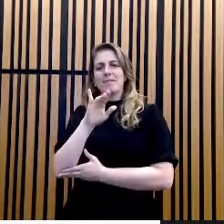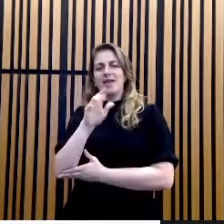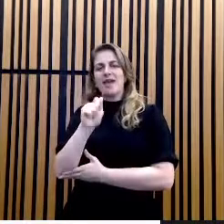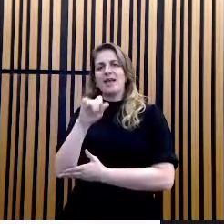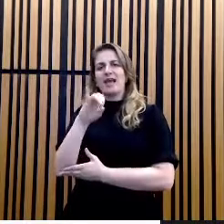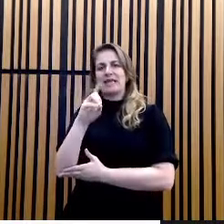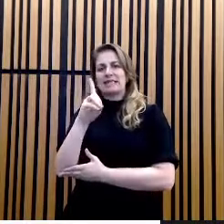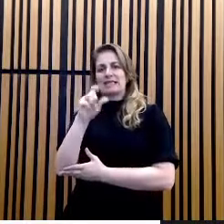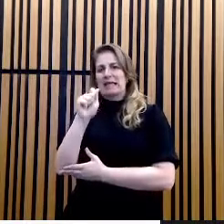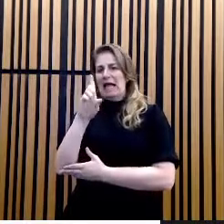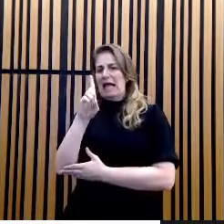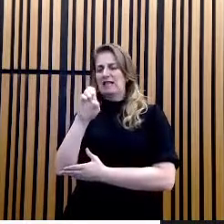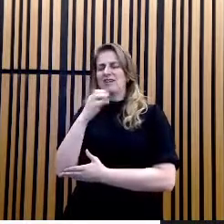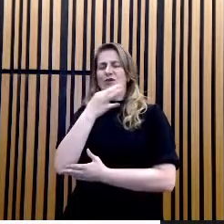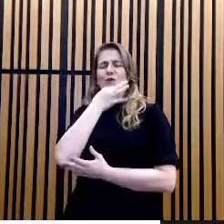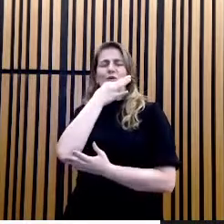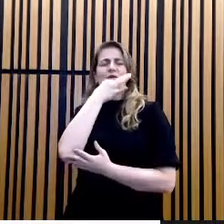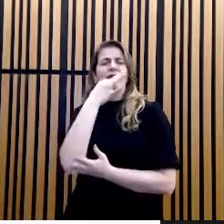termo horroroso.